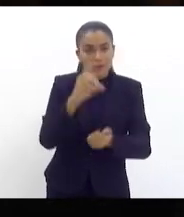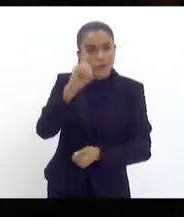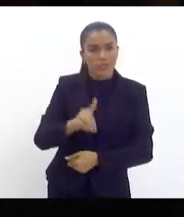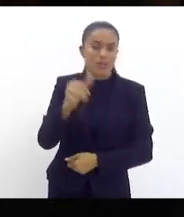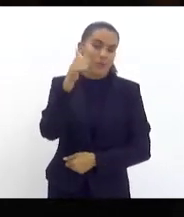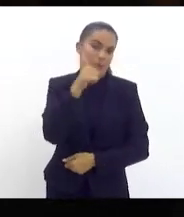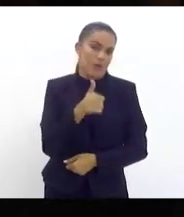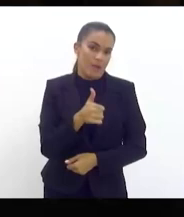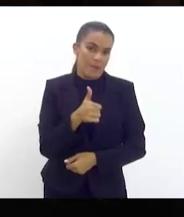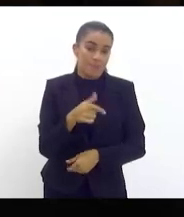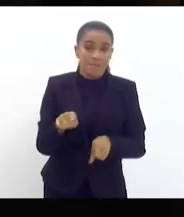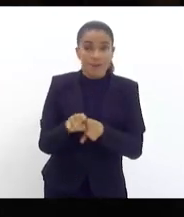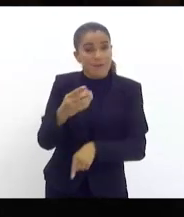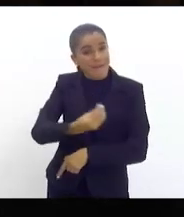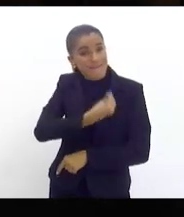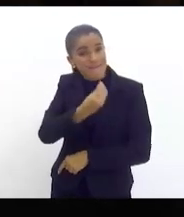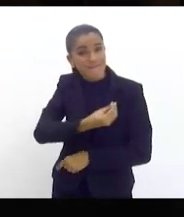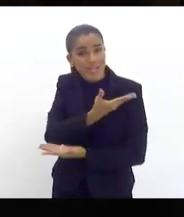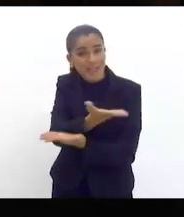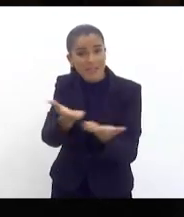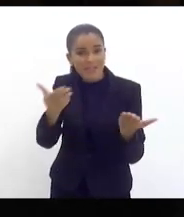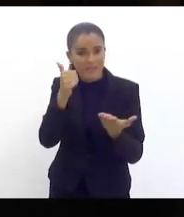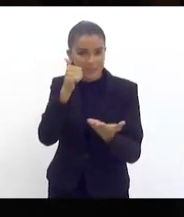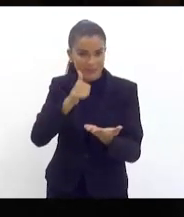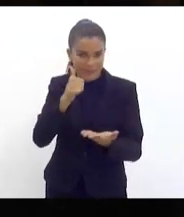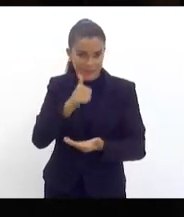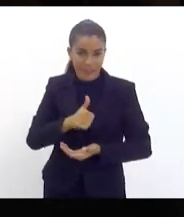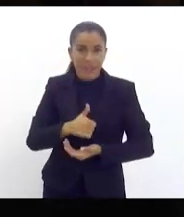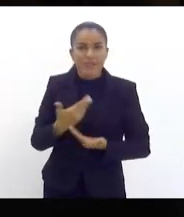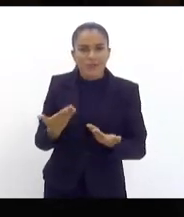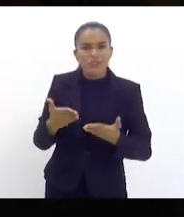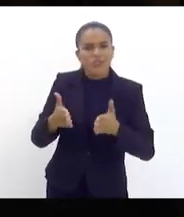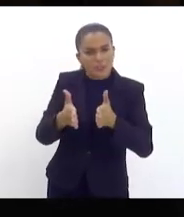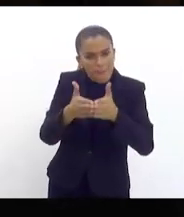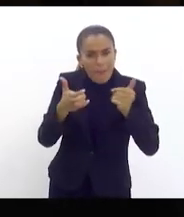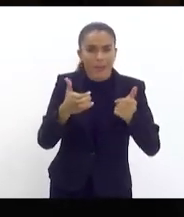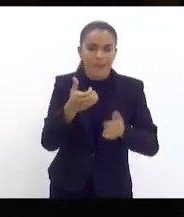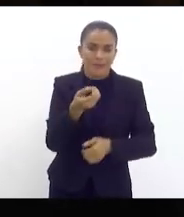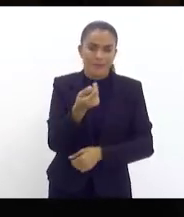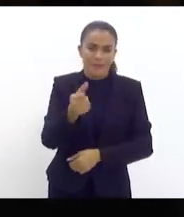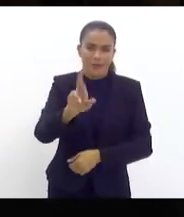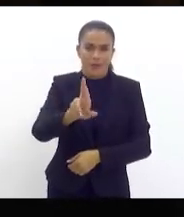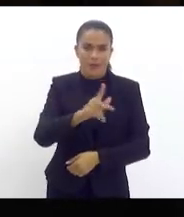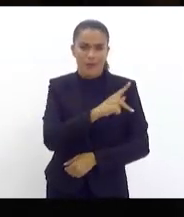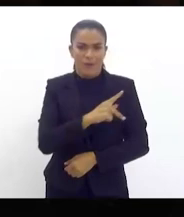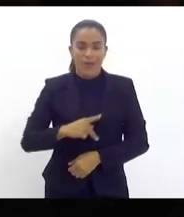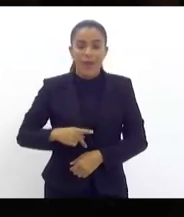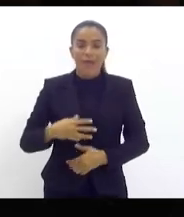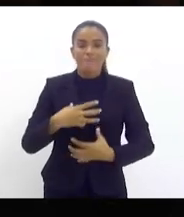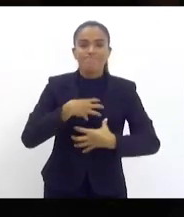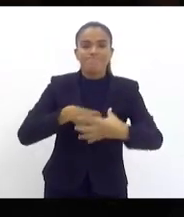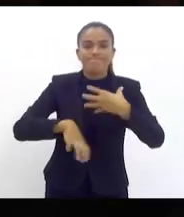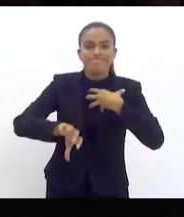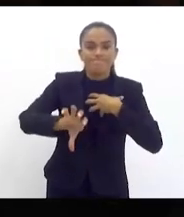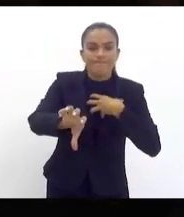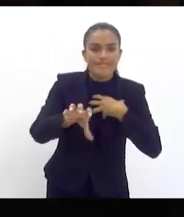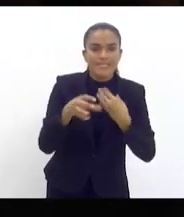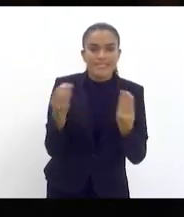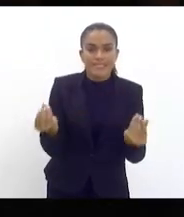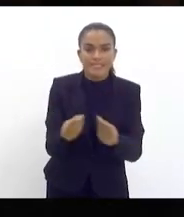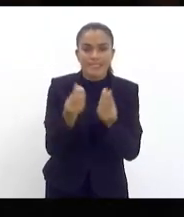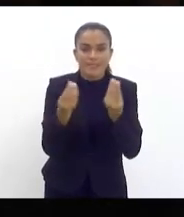da mulher e à vida dessas mulheres. Então, o que a gente pede aqui, senhor presidente, é sensibilidade de olhar